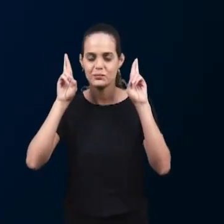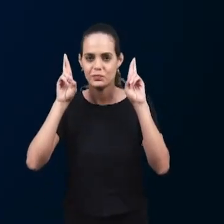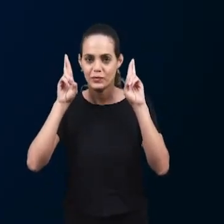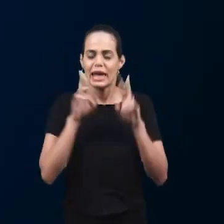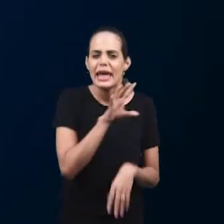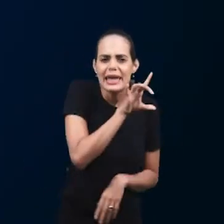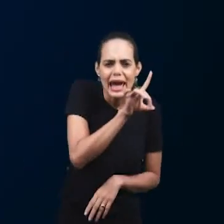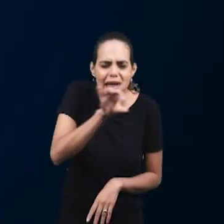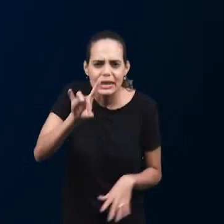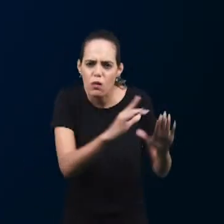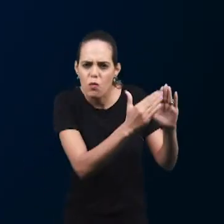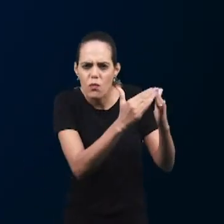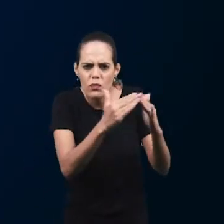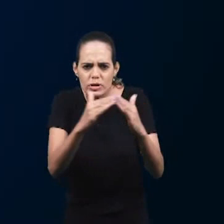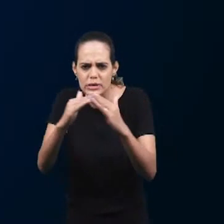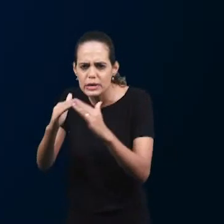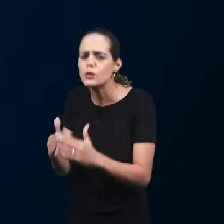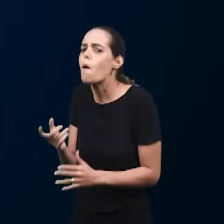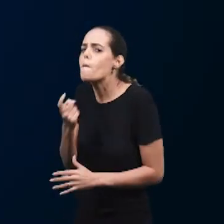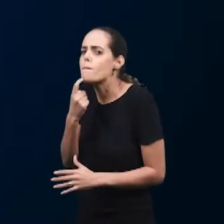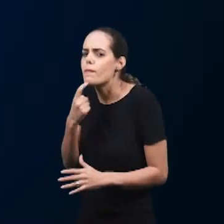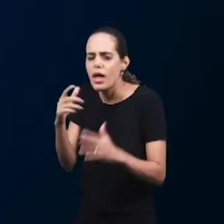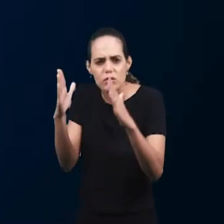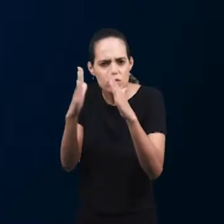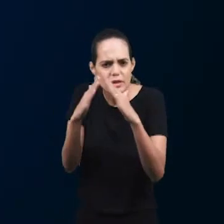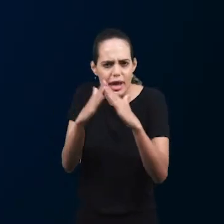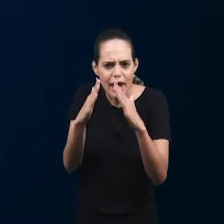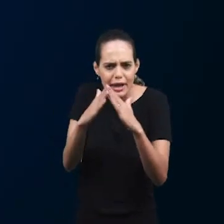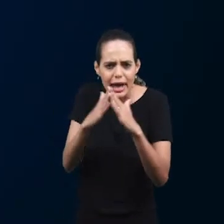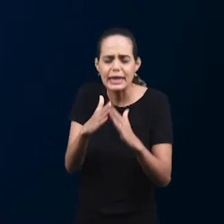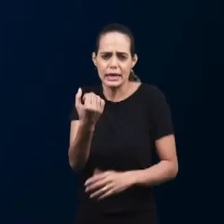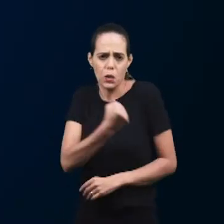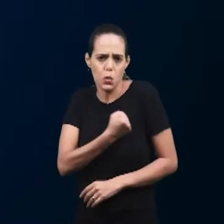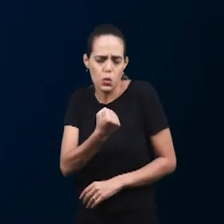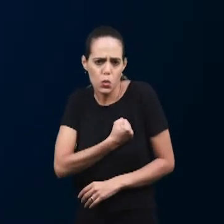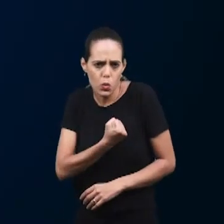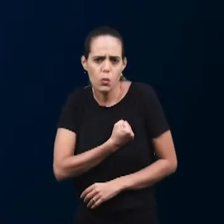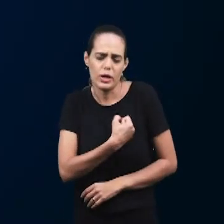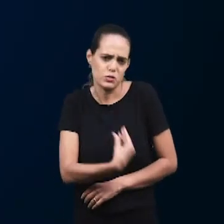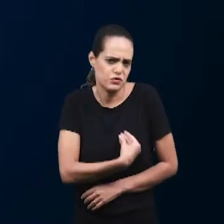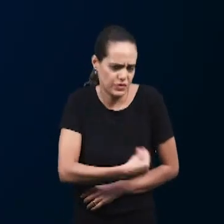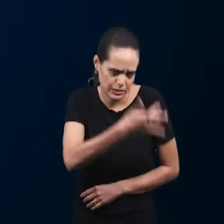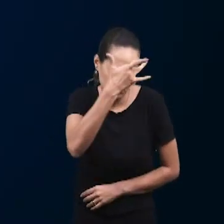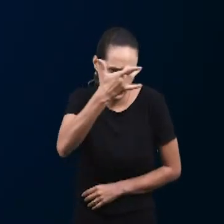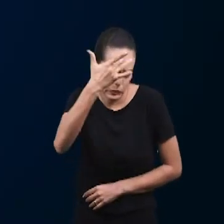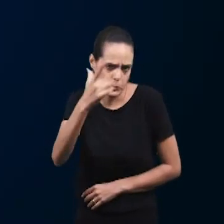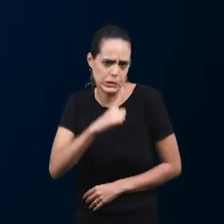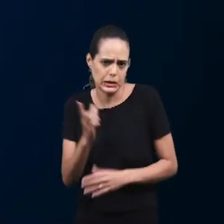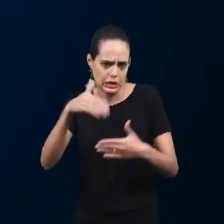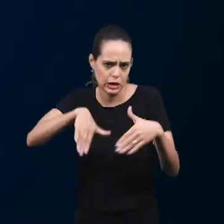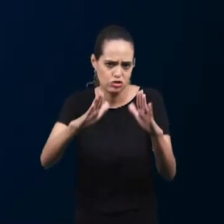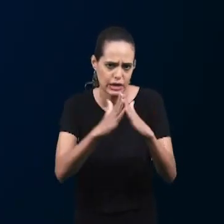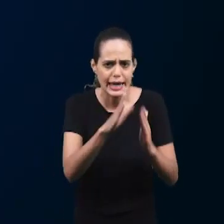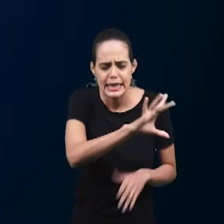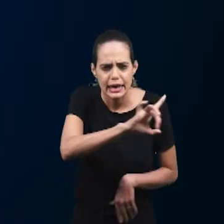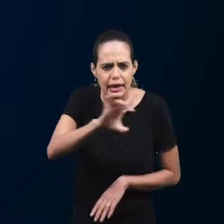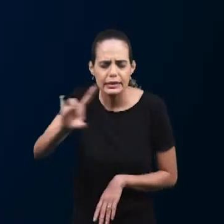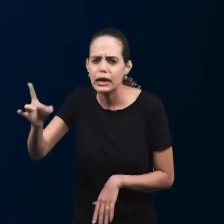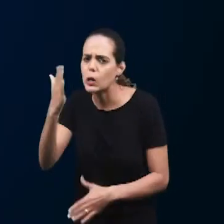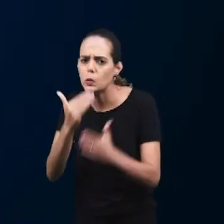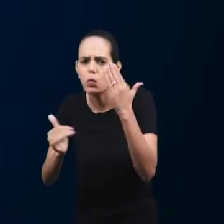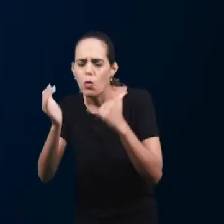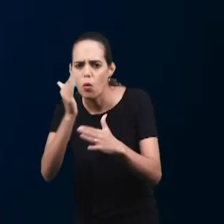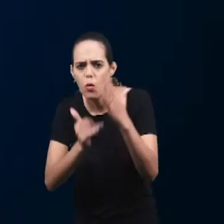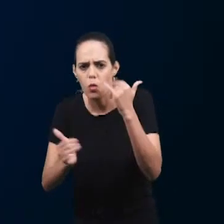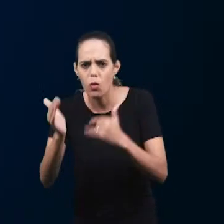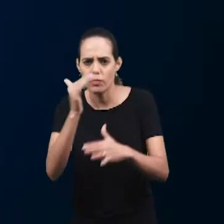então tome com seu vizinho, perto da sua casa, conforme o número das almas, conforme ao comer de cada